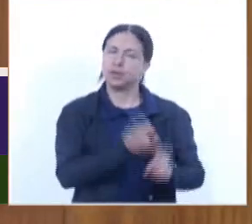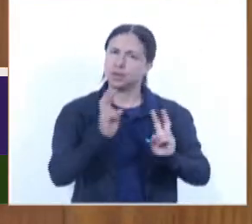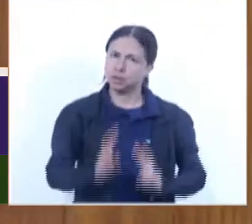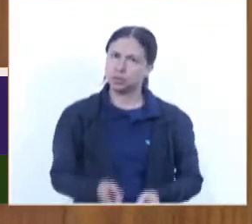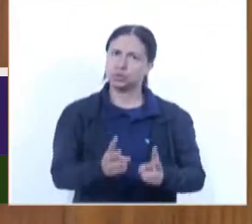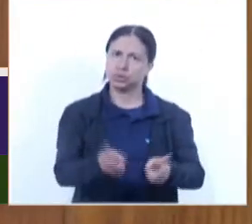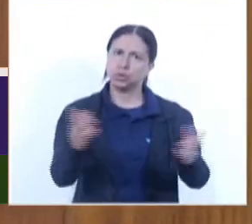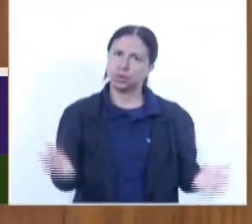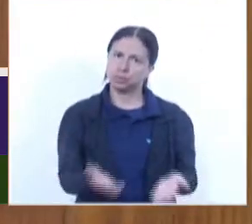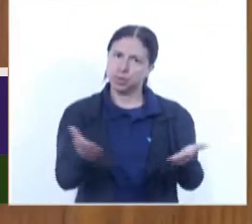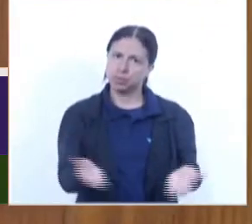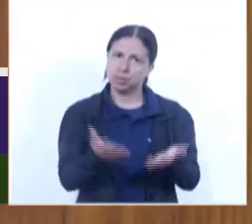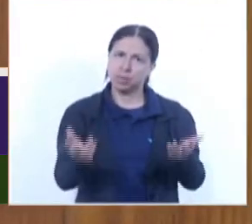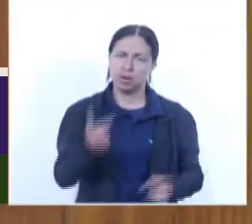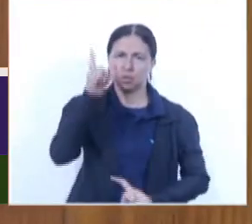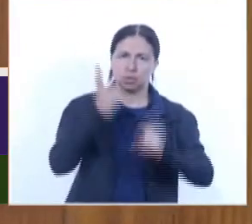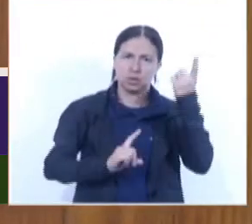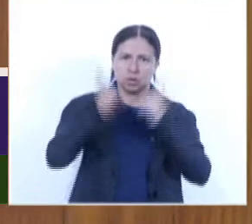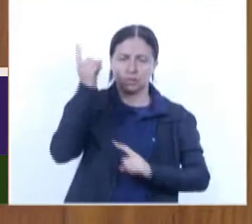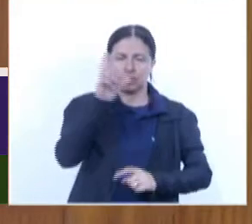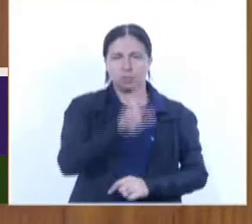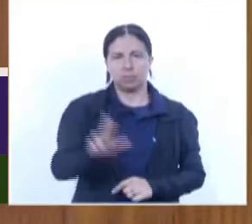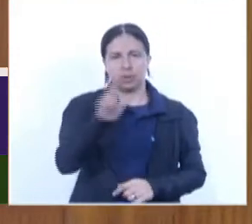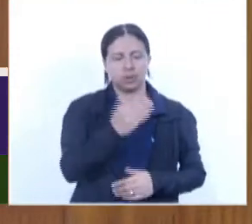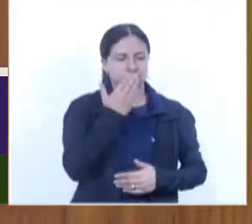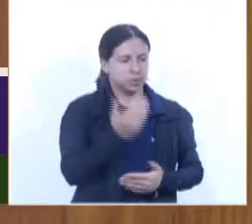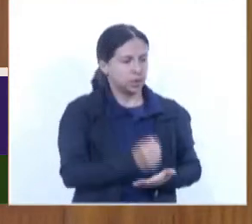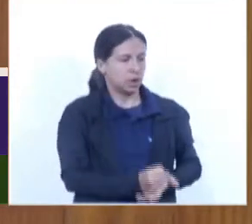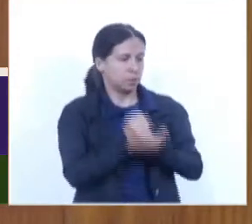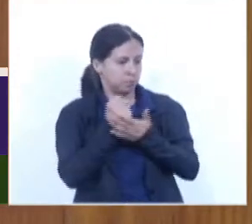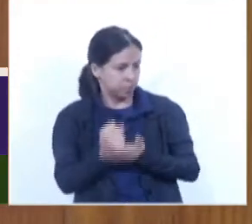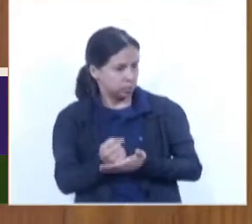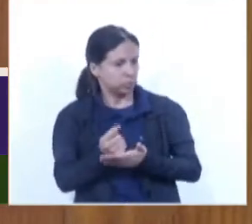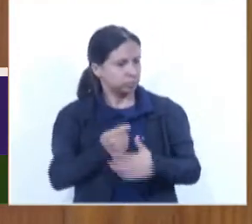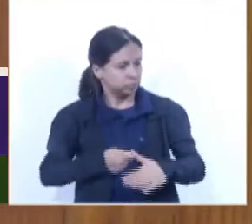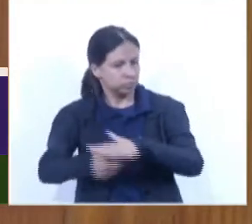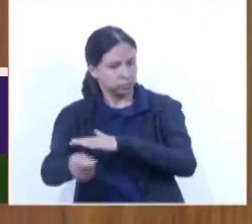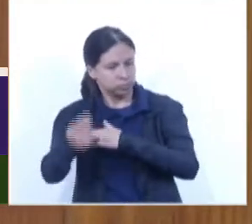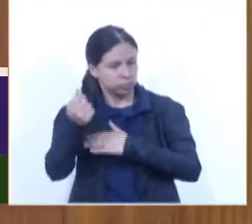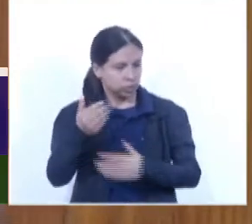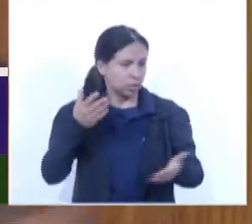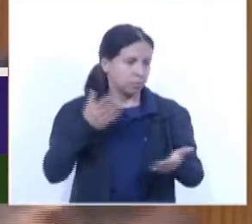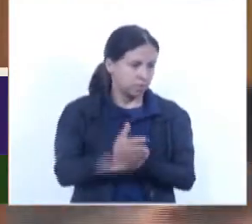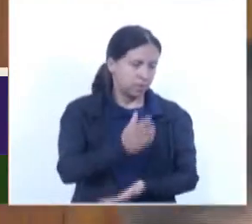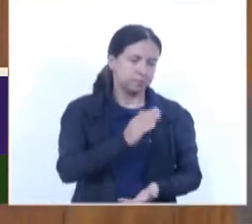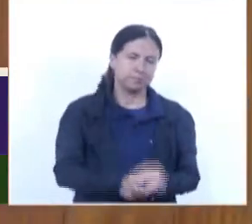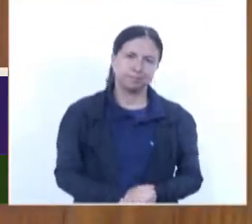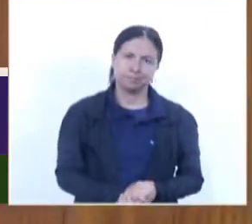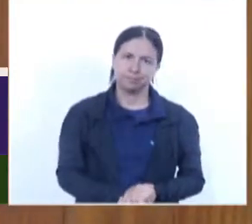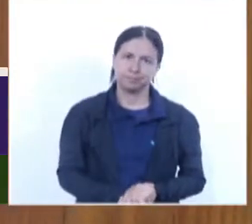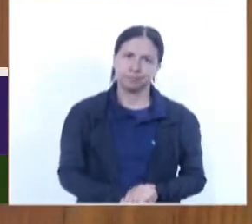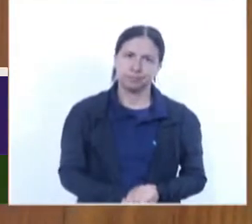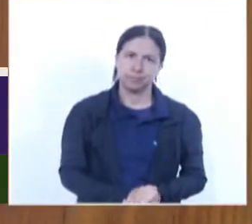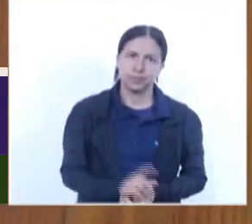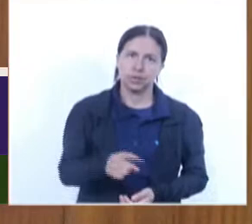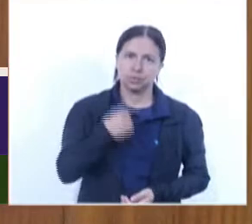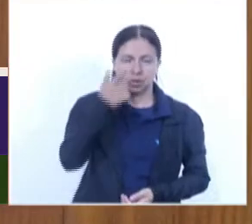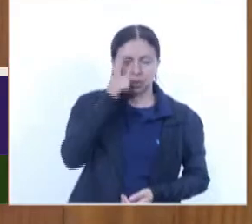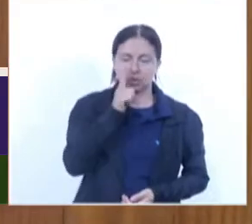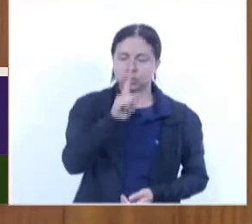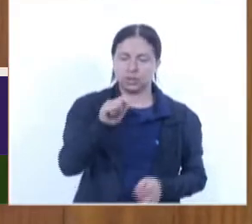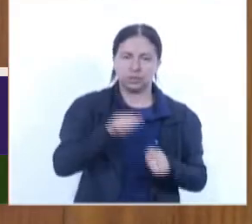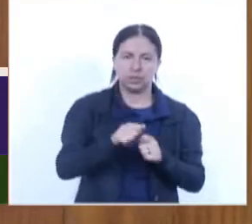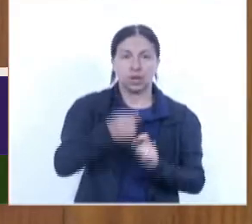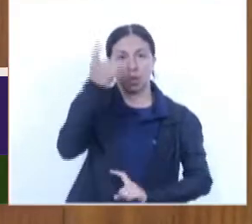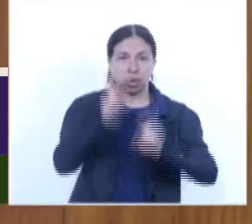Uberlândia razão pela qual o Senhor e Senhoras nós pedimos o apoio para que nós possamos votar e aprovar para que nós possamos fazer um grande